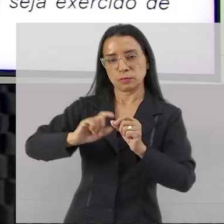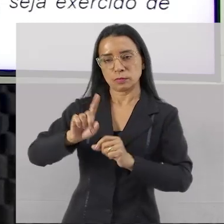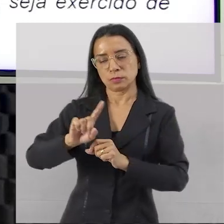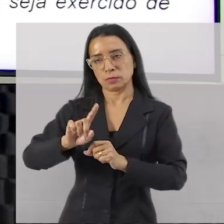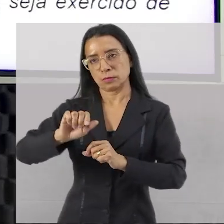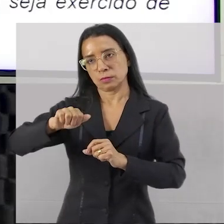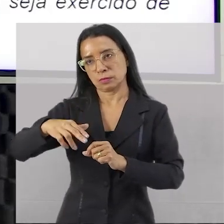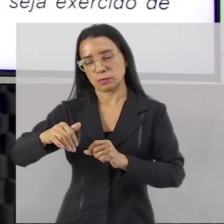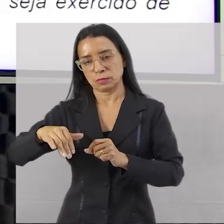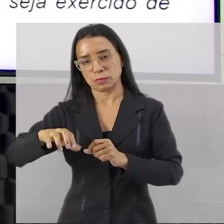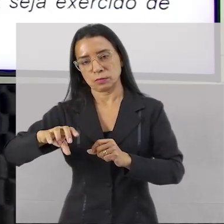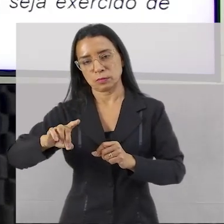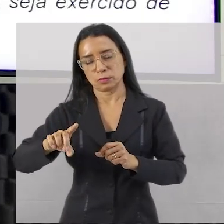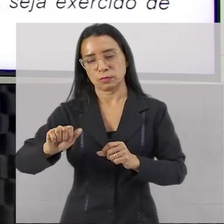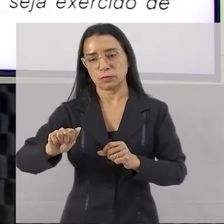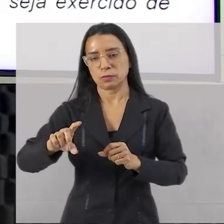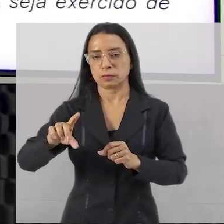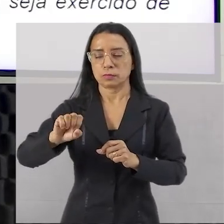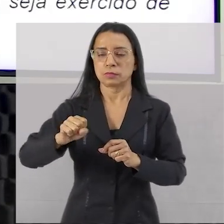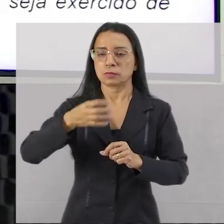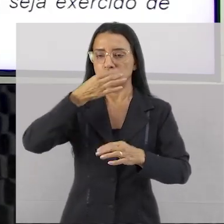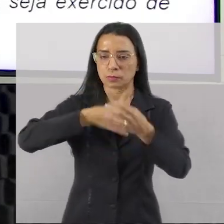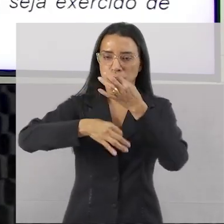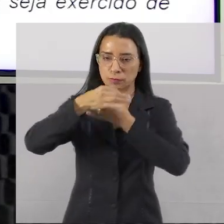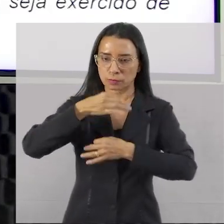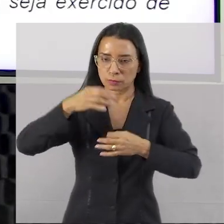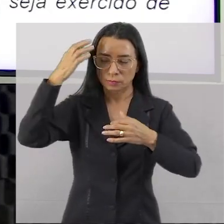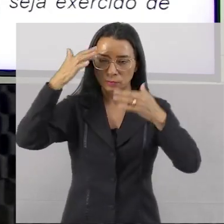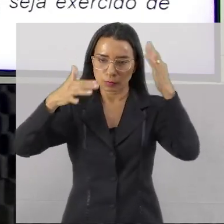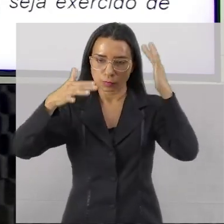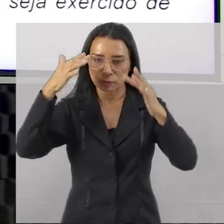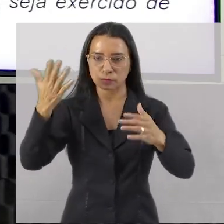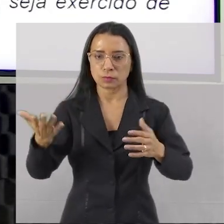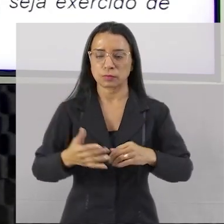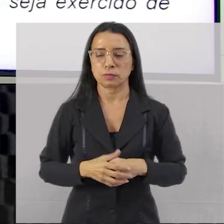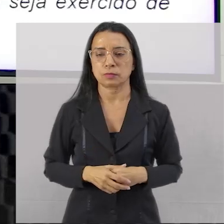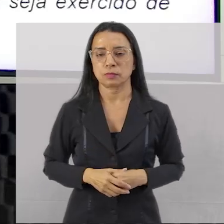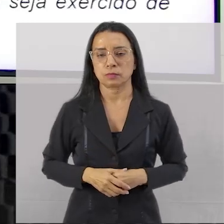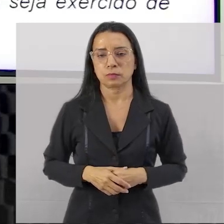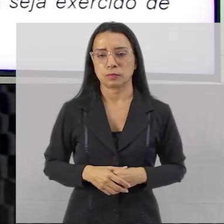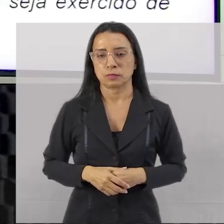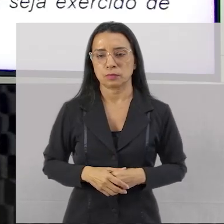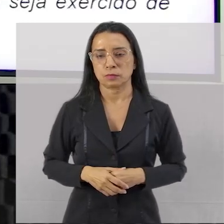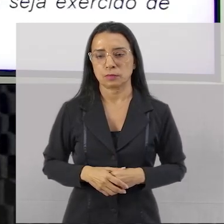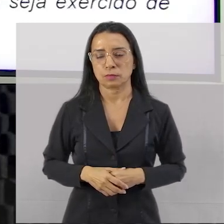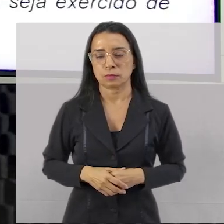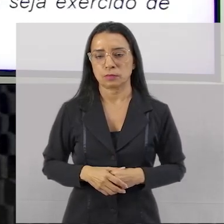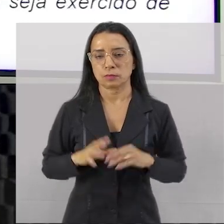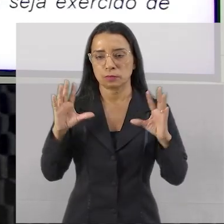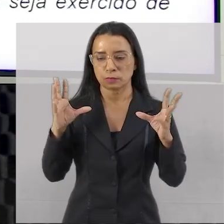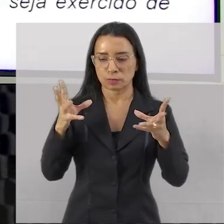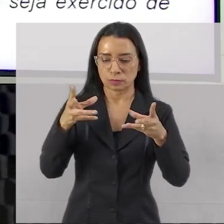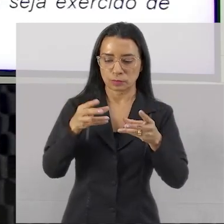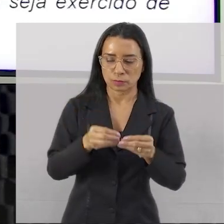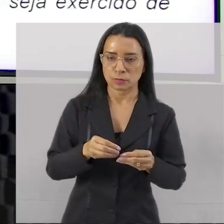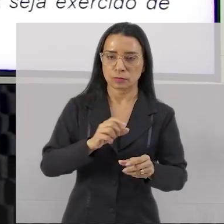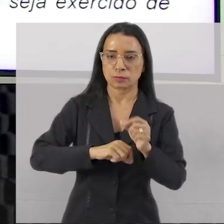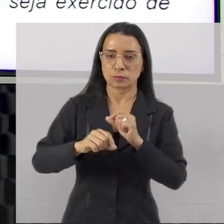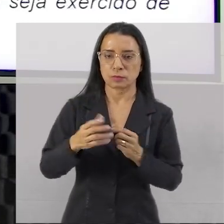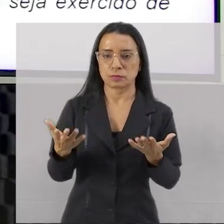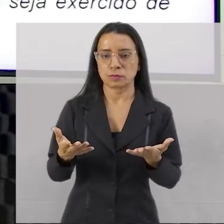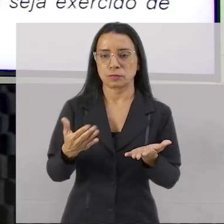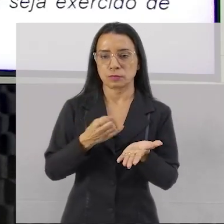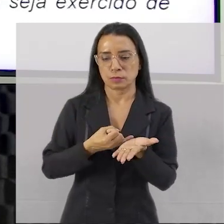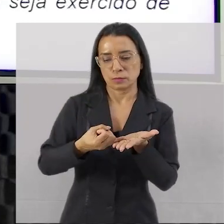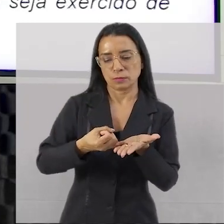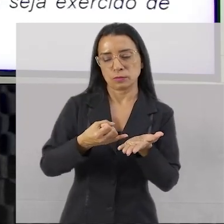não alienados, ou seja, críticos e reflexivos, tá? A conclusão se inicia a partir do